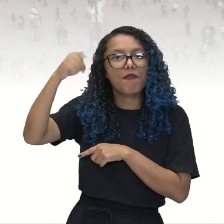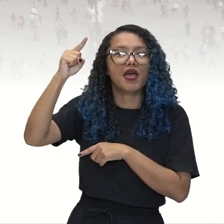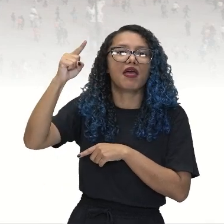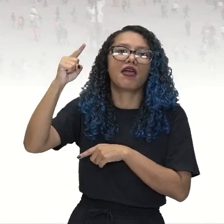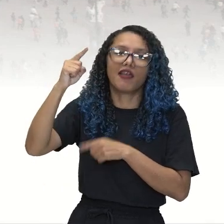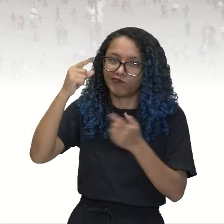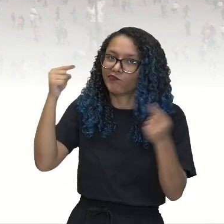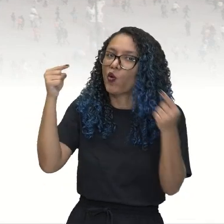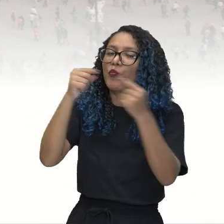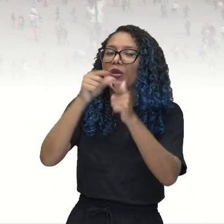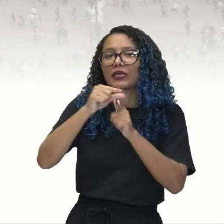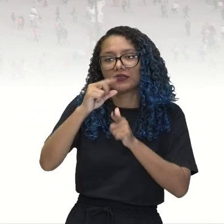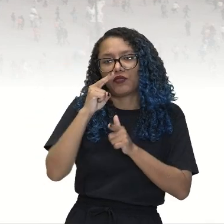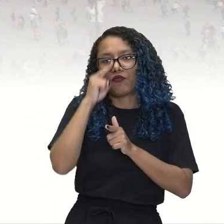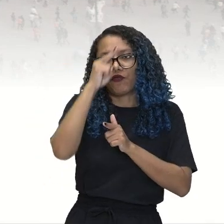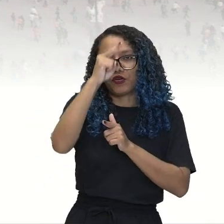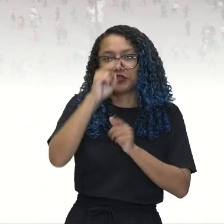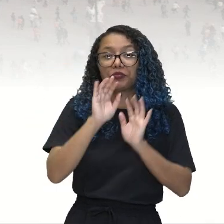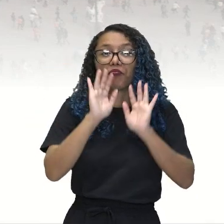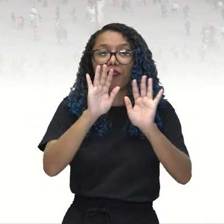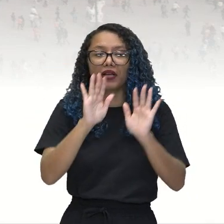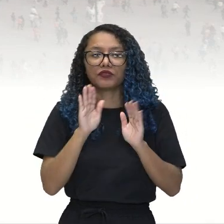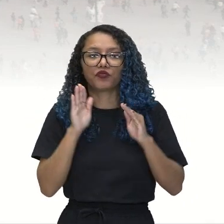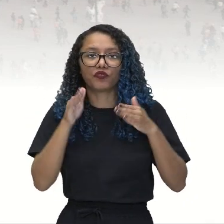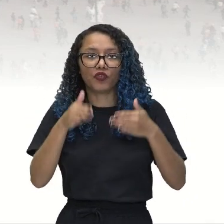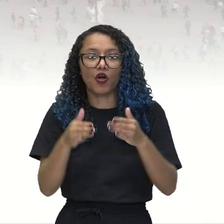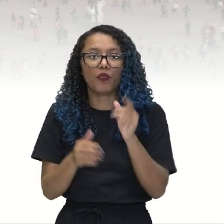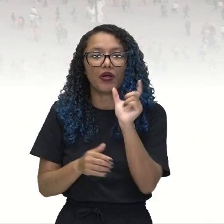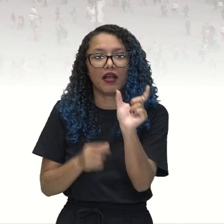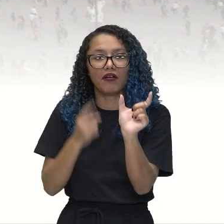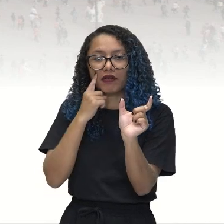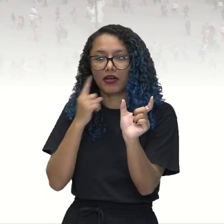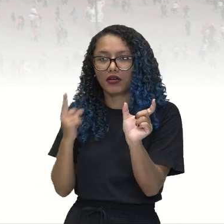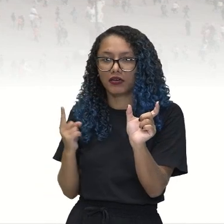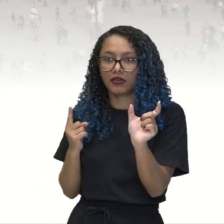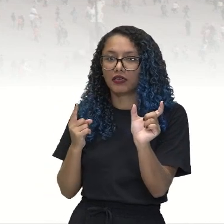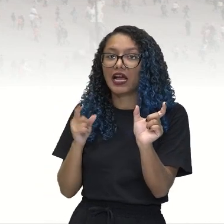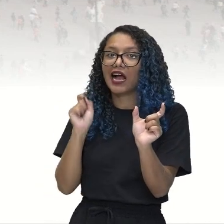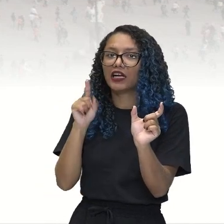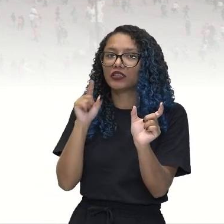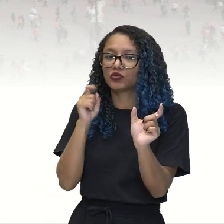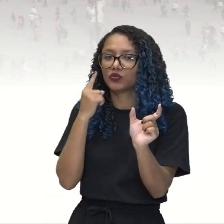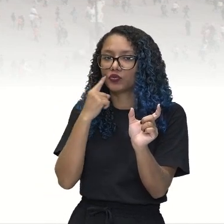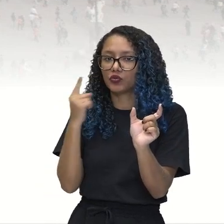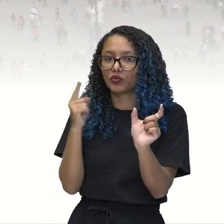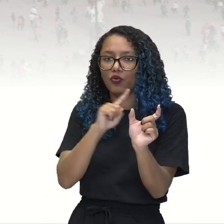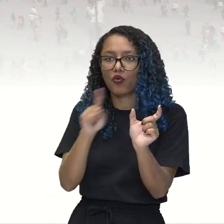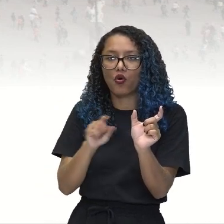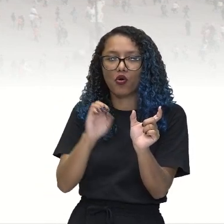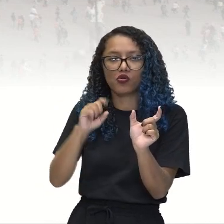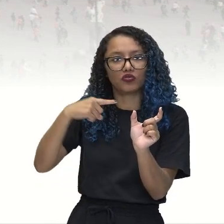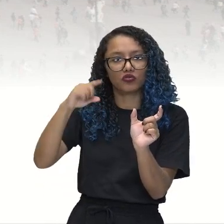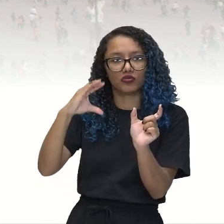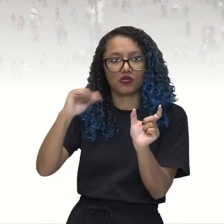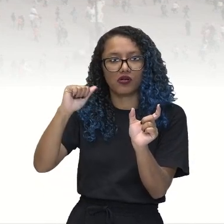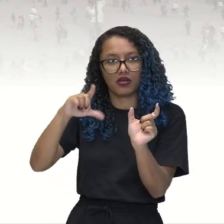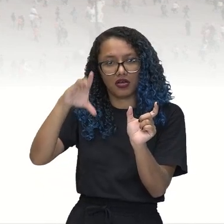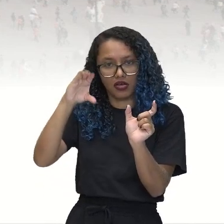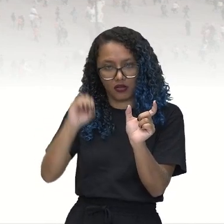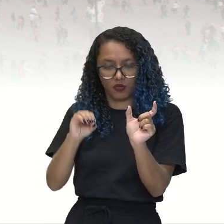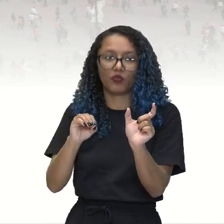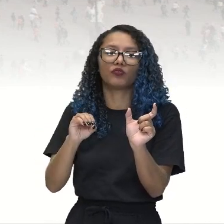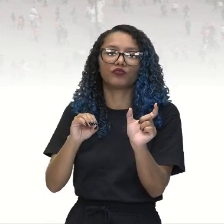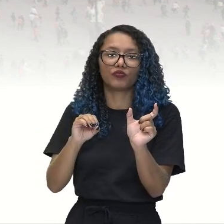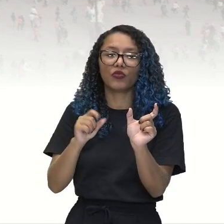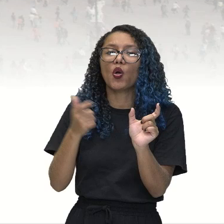tônica a palavra em destaque é socalo e a silab tônica de socalo está aí onde tá o assento